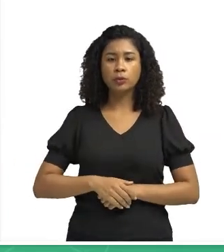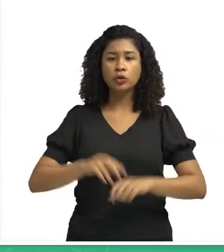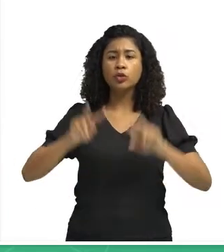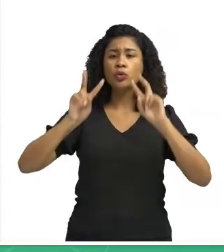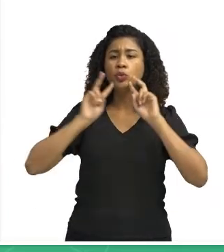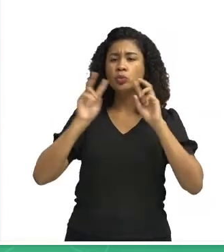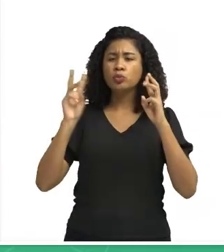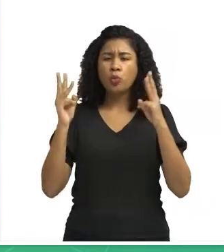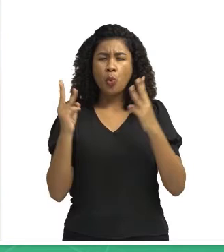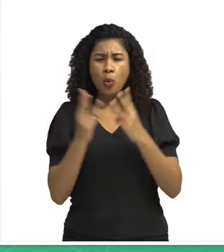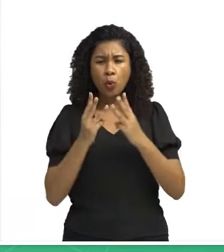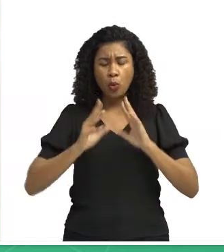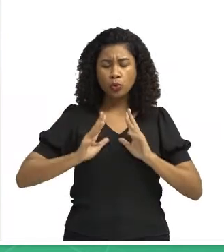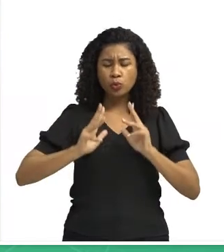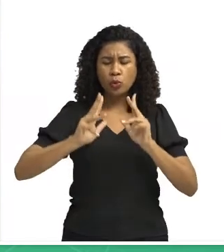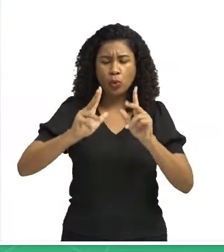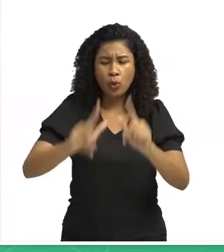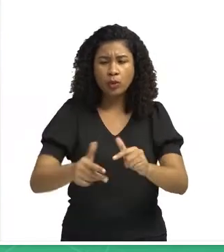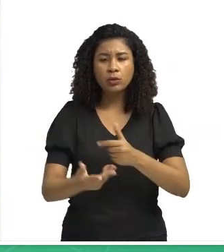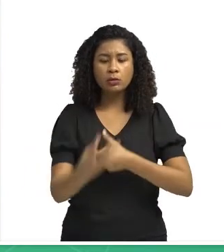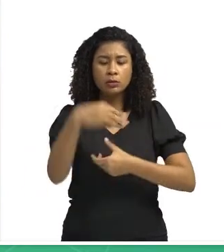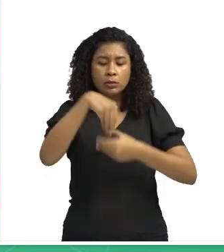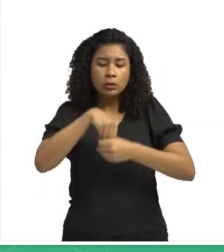pequenas partículas,